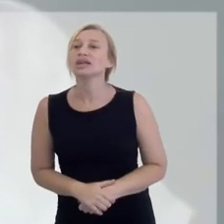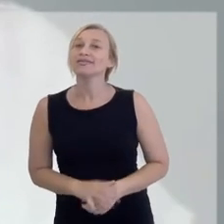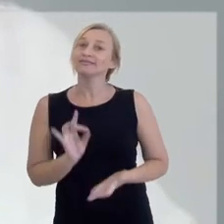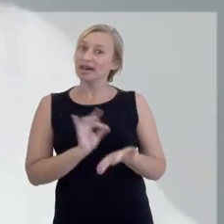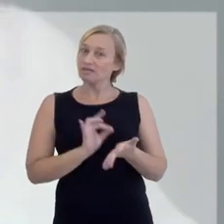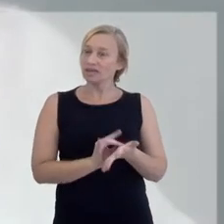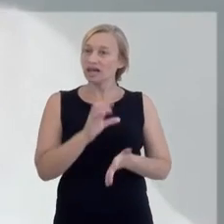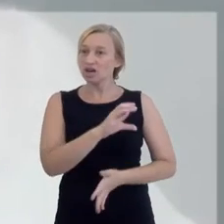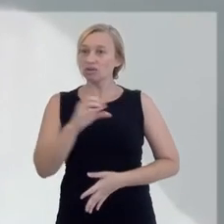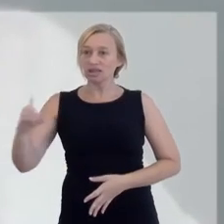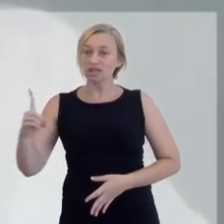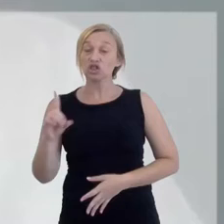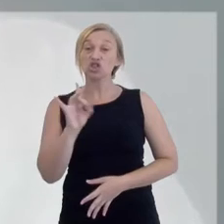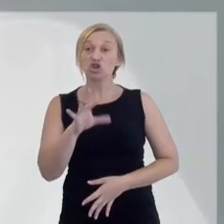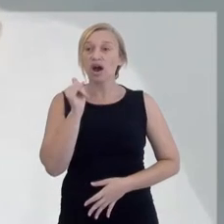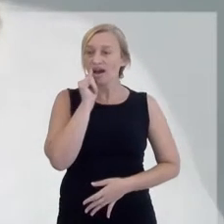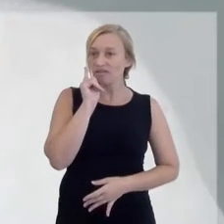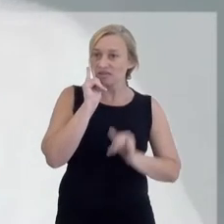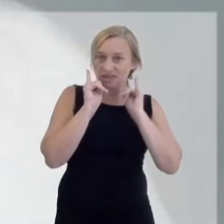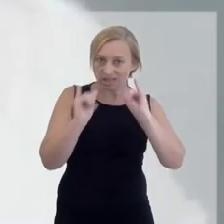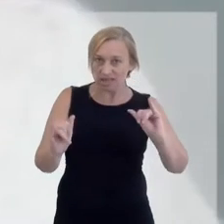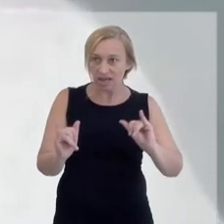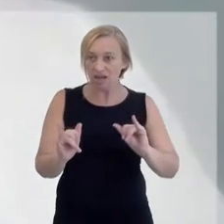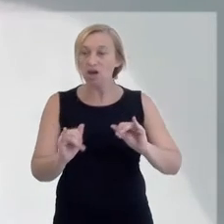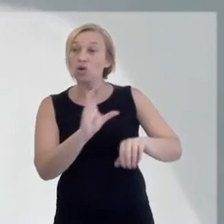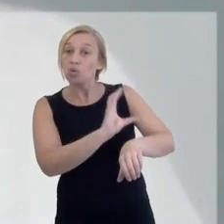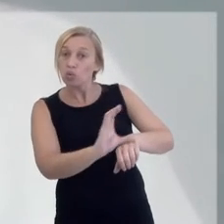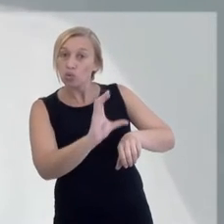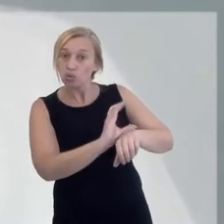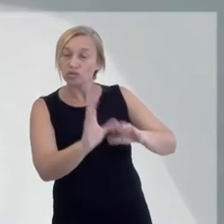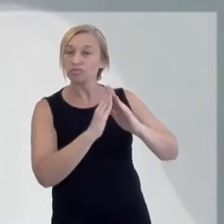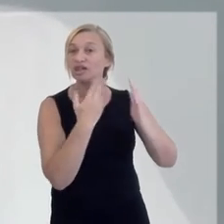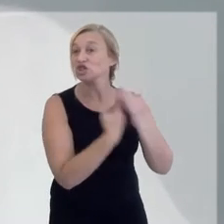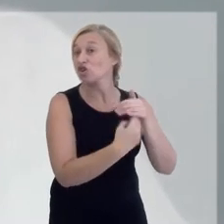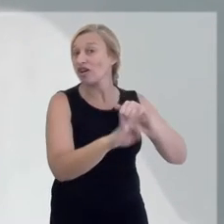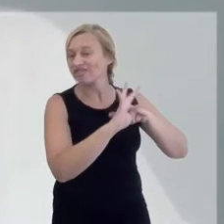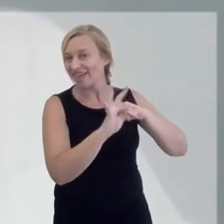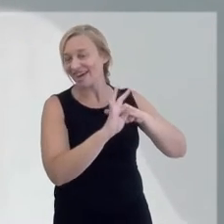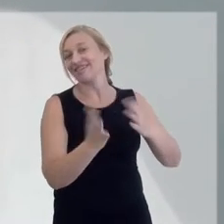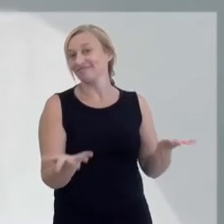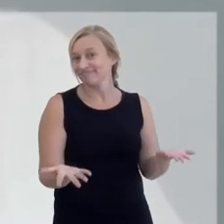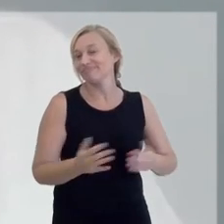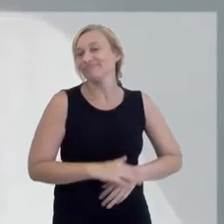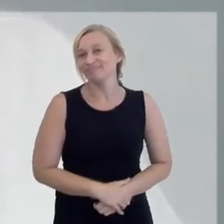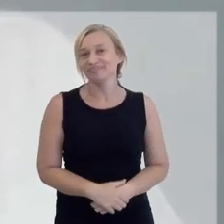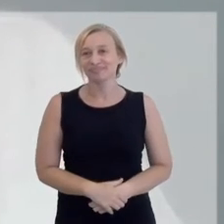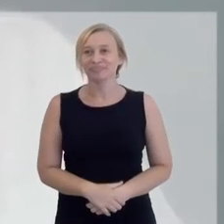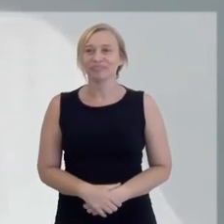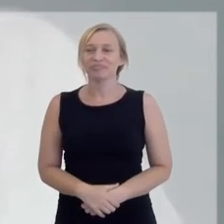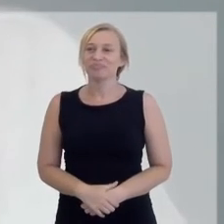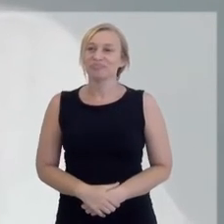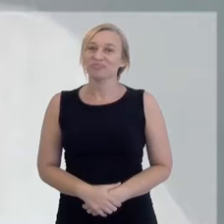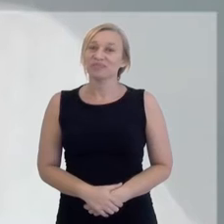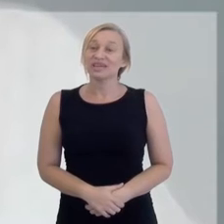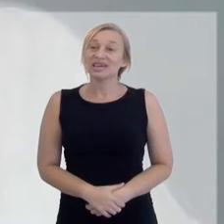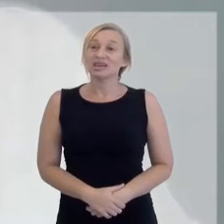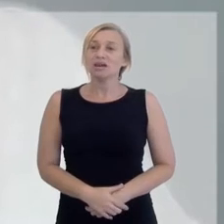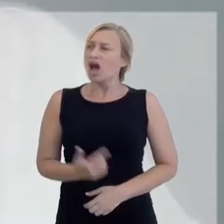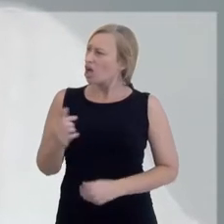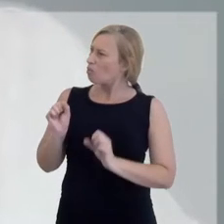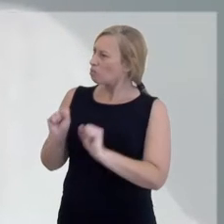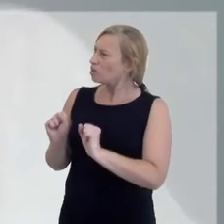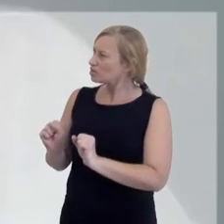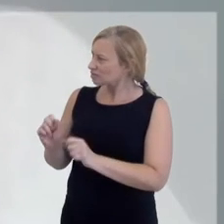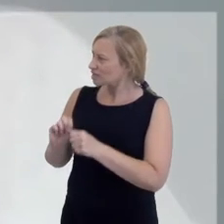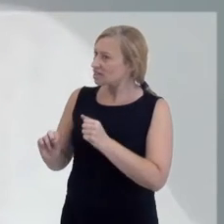fui. E na verdade a coordenadora só queria avisar que abriu o curso para FAETEC, que é a escola técnica.